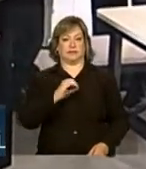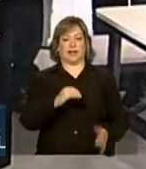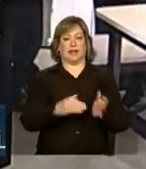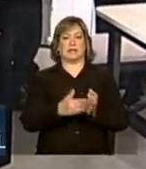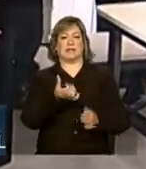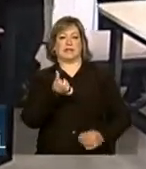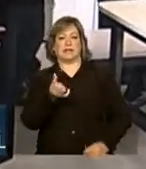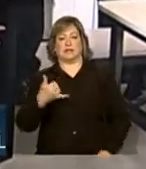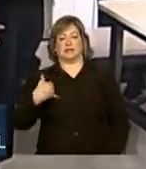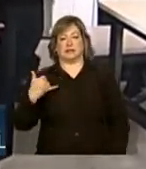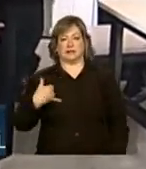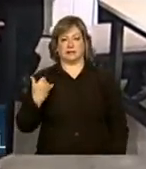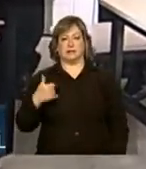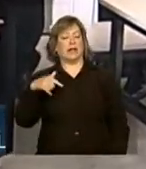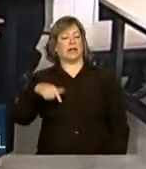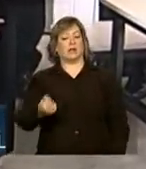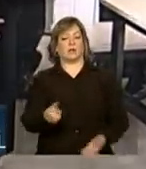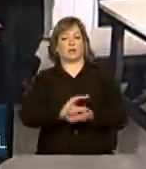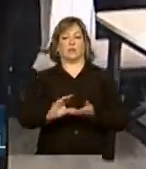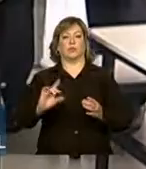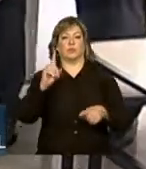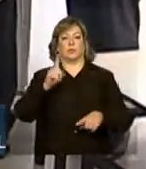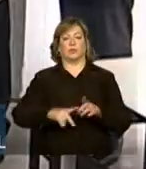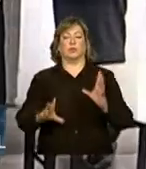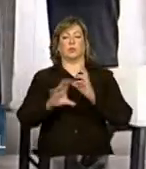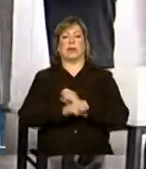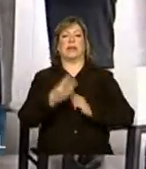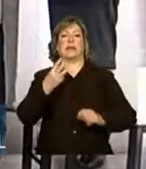anos. O investimento total foi de